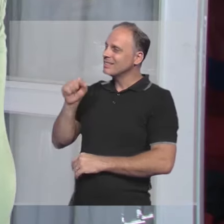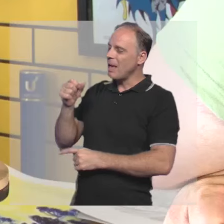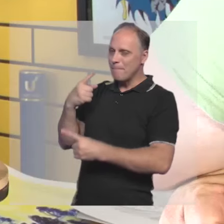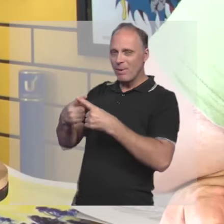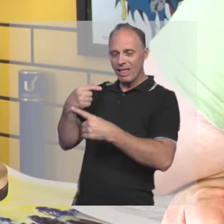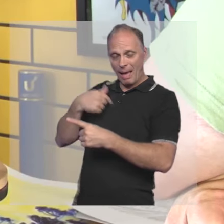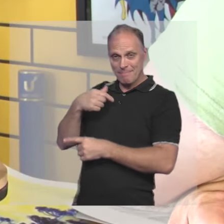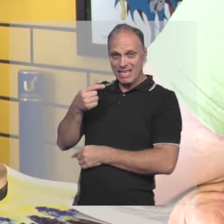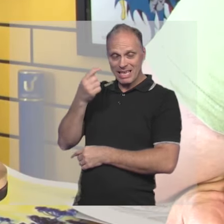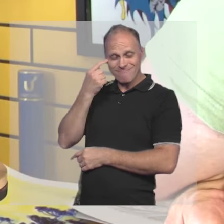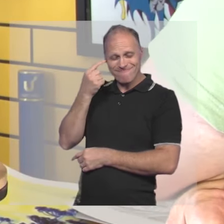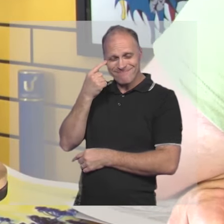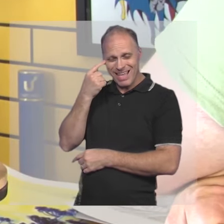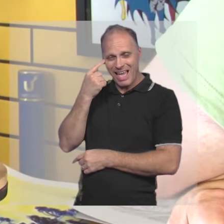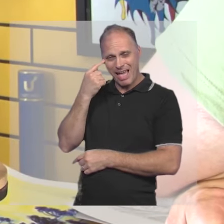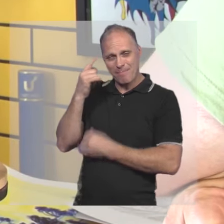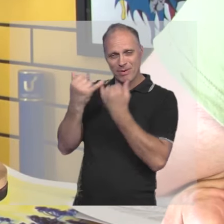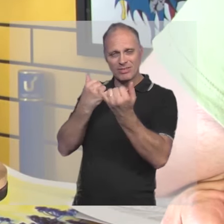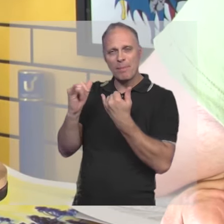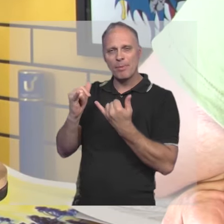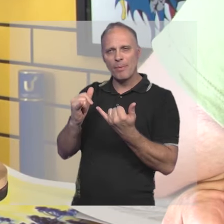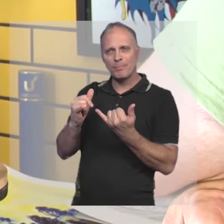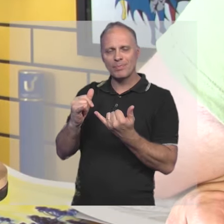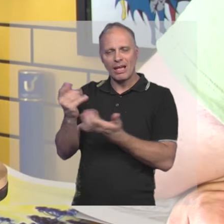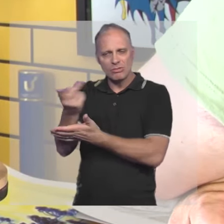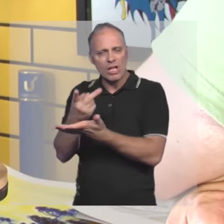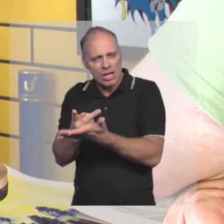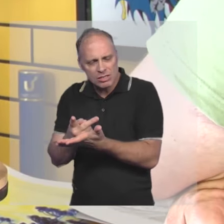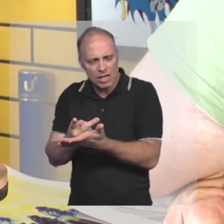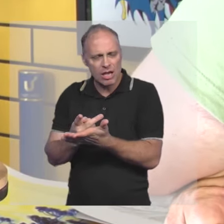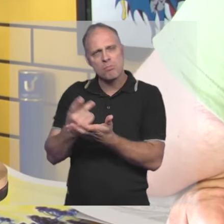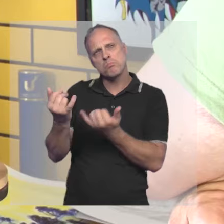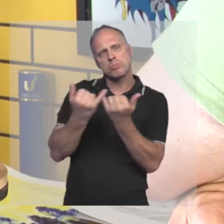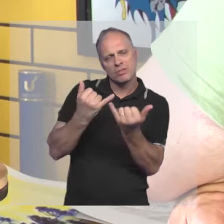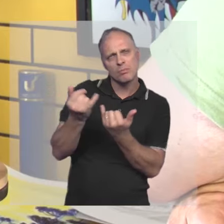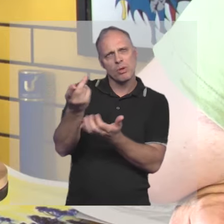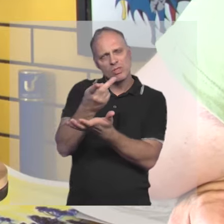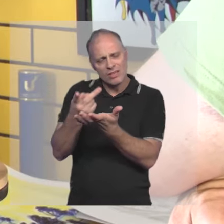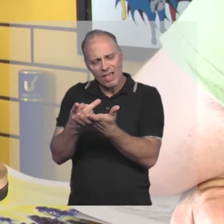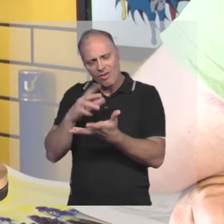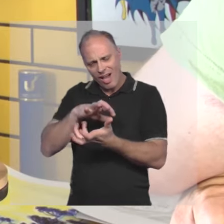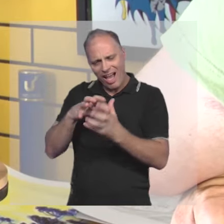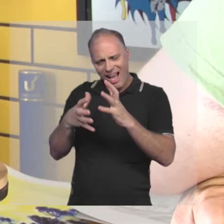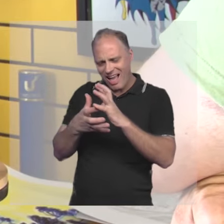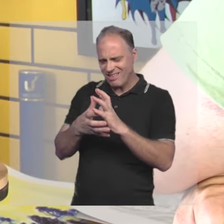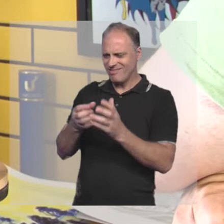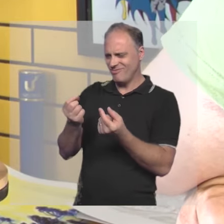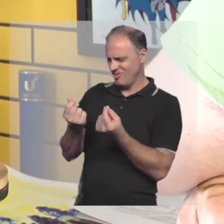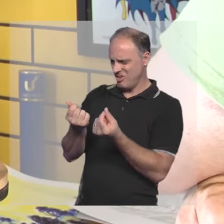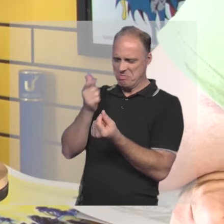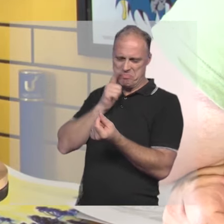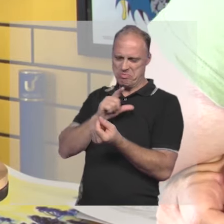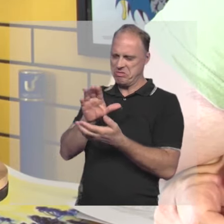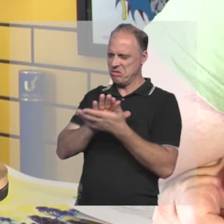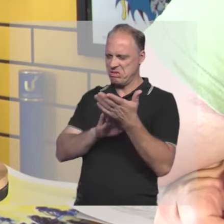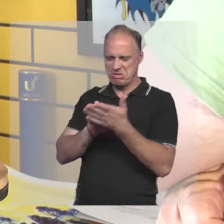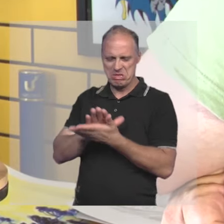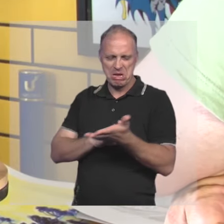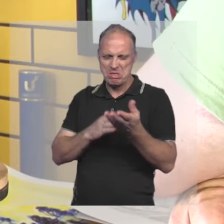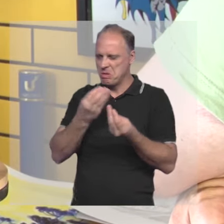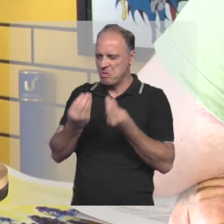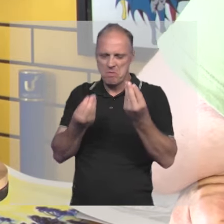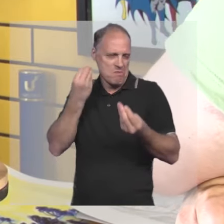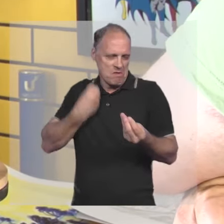a minha concepção é aquela de todo mundo, poxa, desenho, por exemplo, a arte em si, não dá dinheiro, não tem como